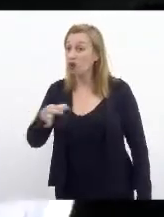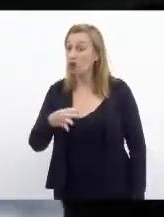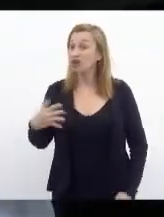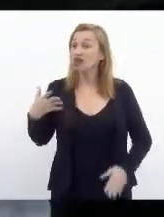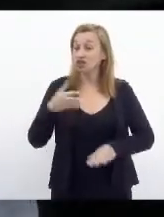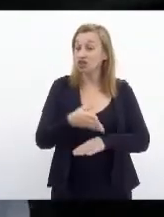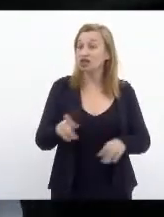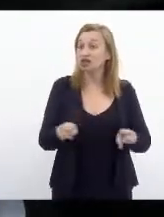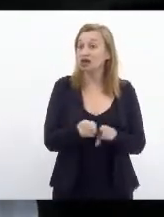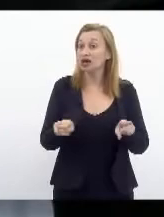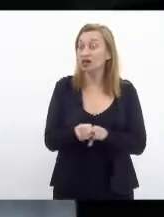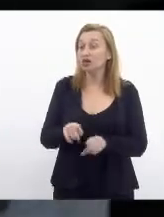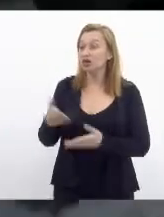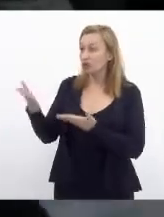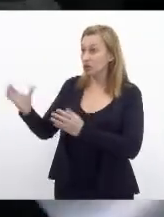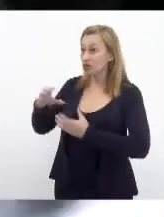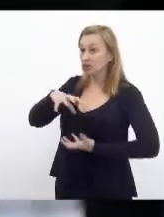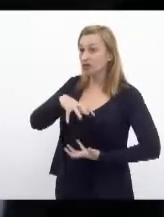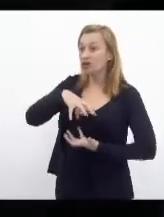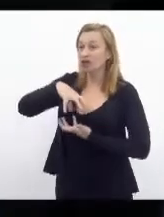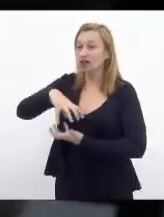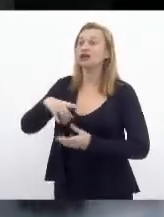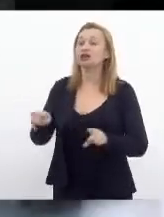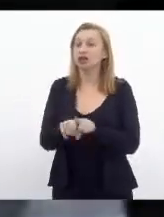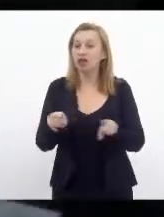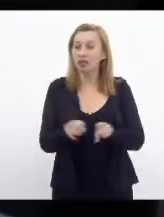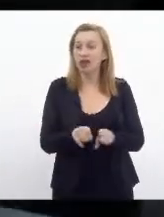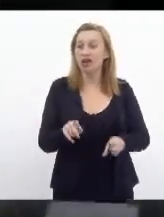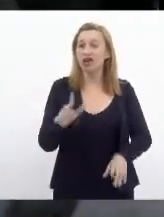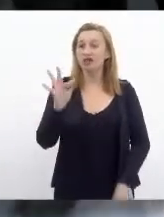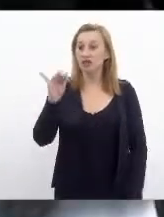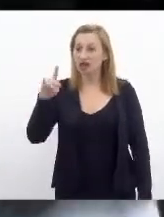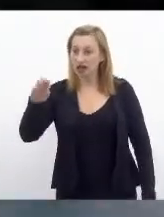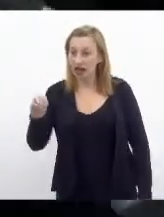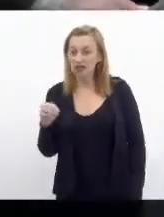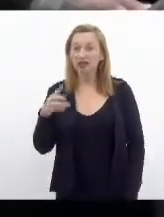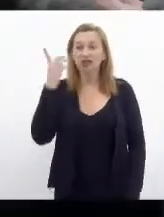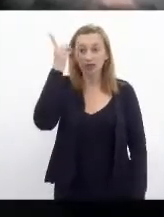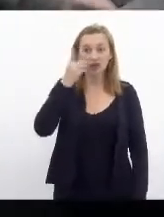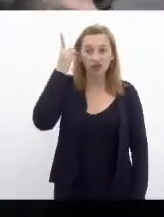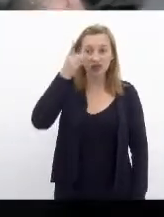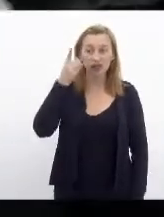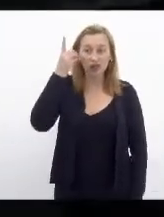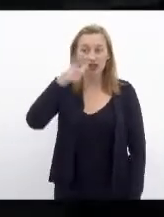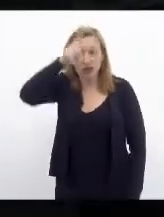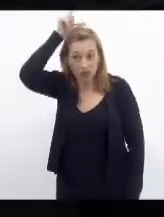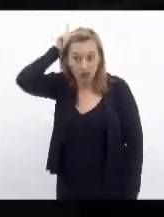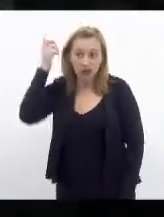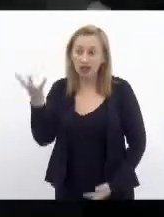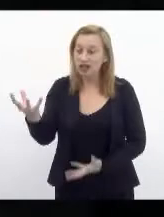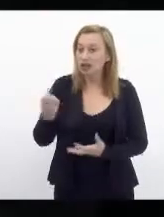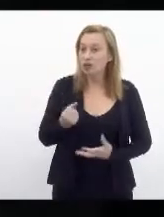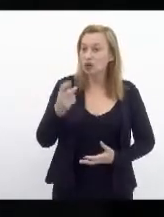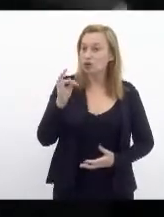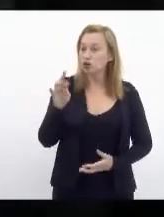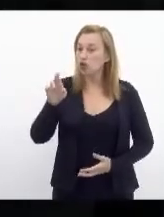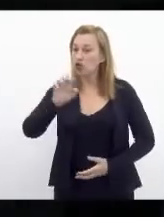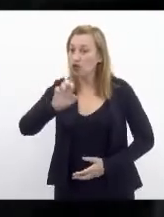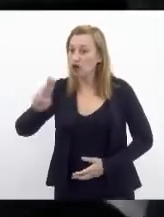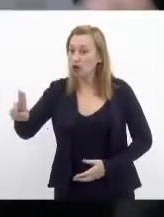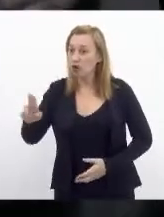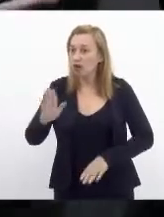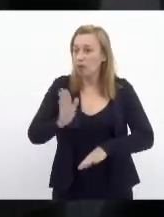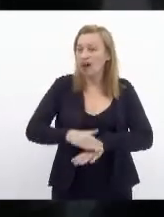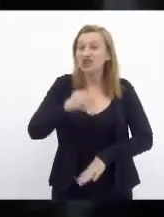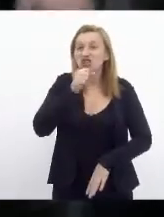também, o nosso decano também é filiado. O deputado Luiz Paulo recebeu o seu troféu. Ele é um dos mais antigos filiados